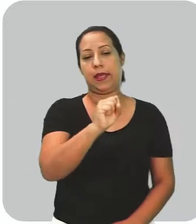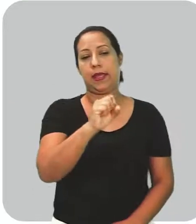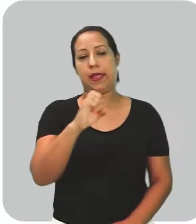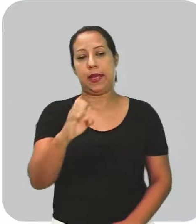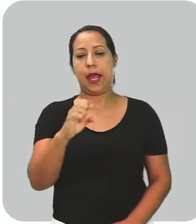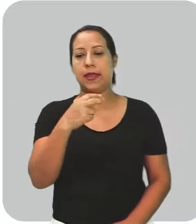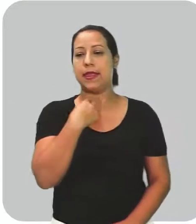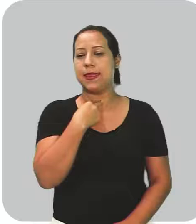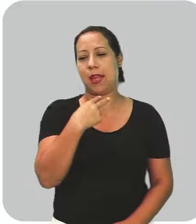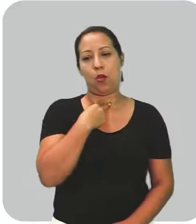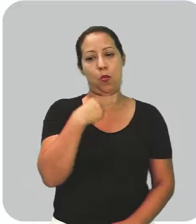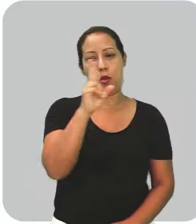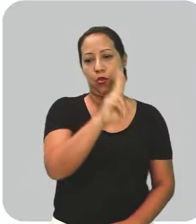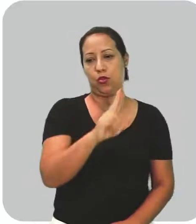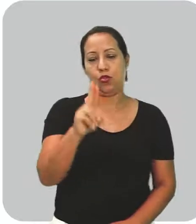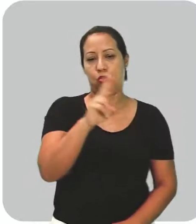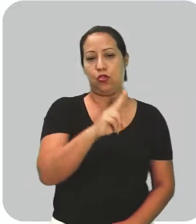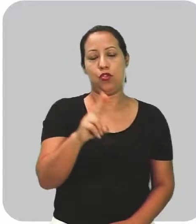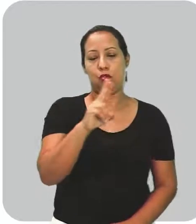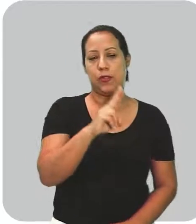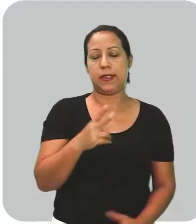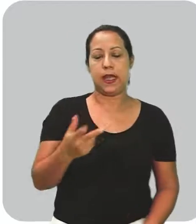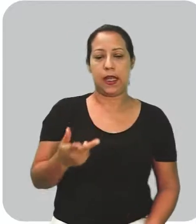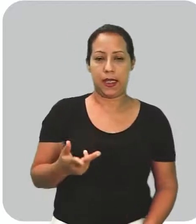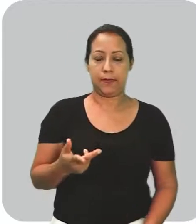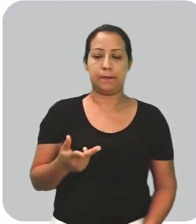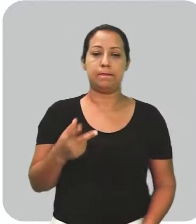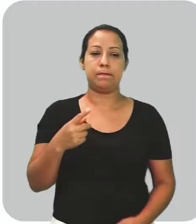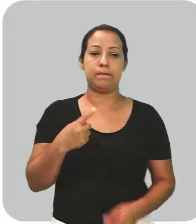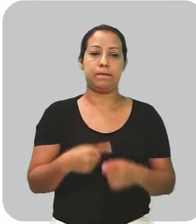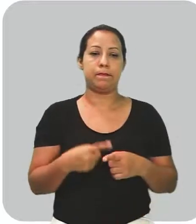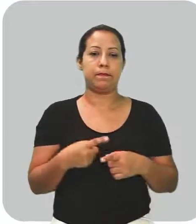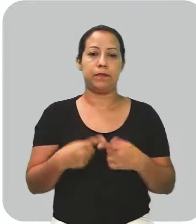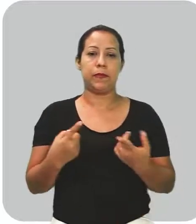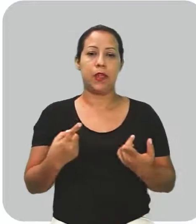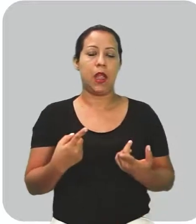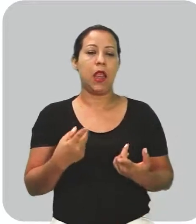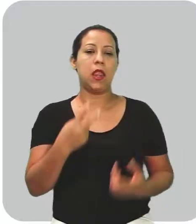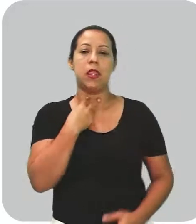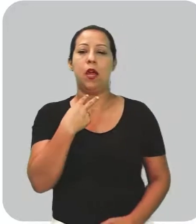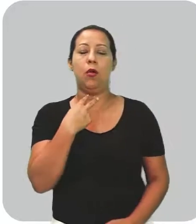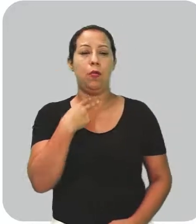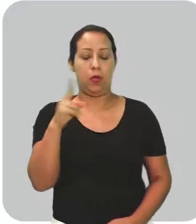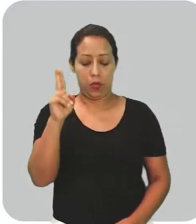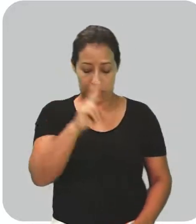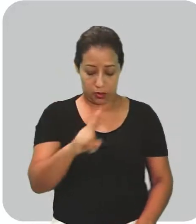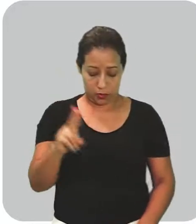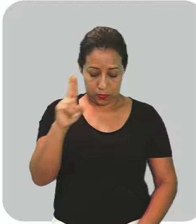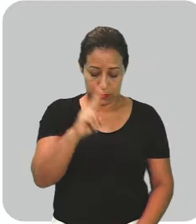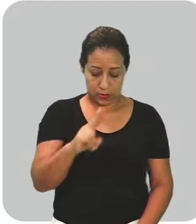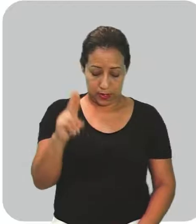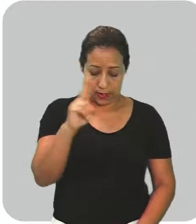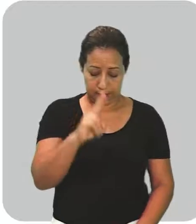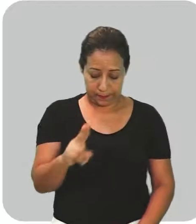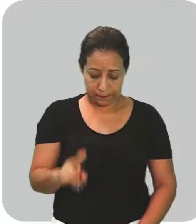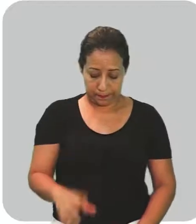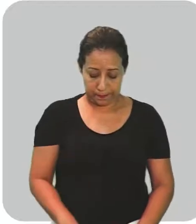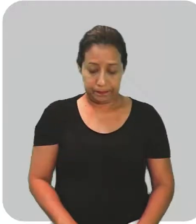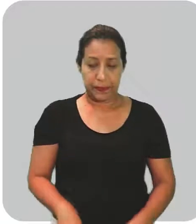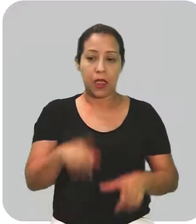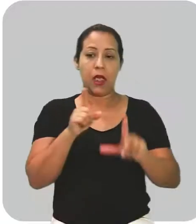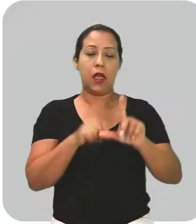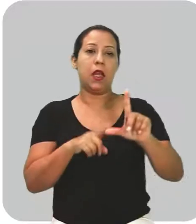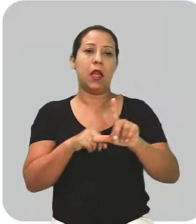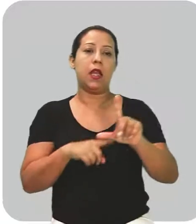né? Aí, pessoal, demonstrativo, de tratamento, indefinido e relativo. Na letra A, nós estamos com o